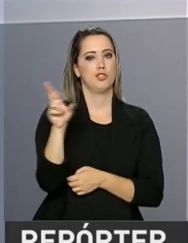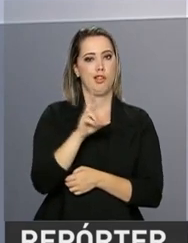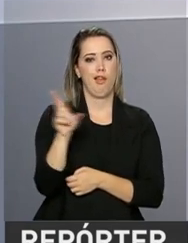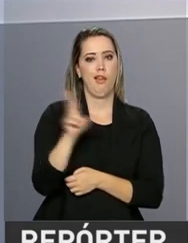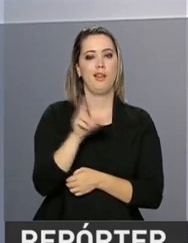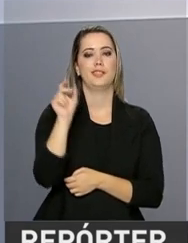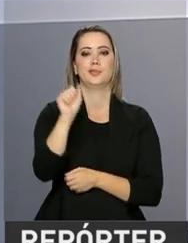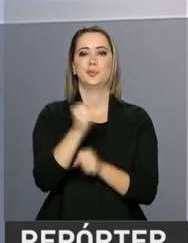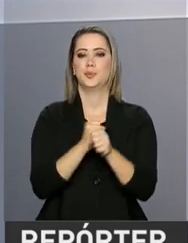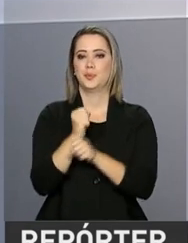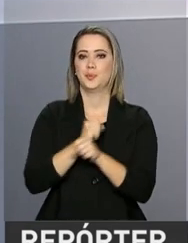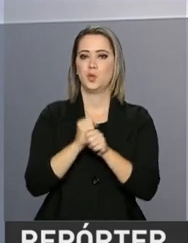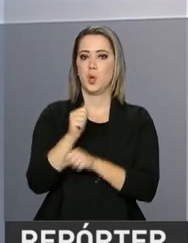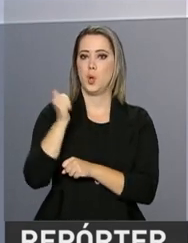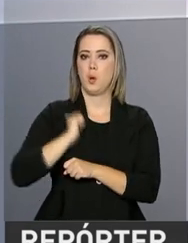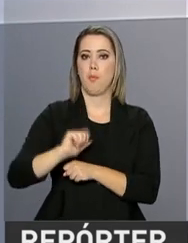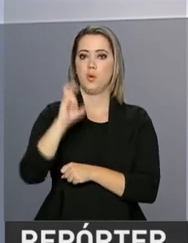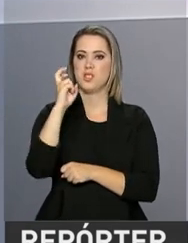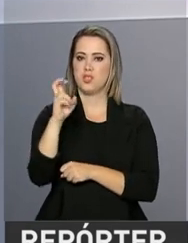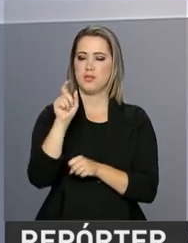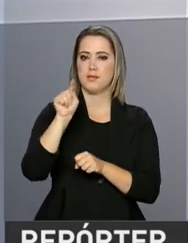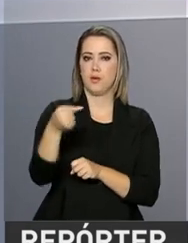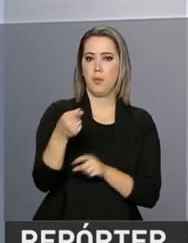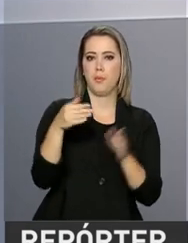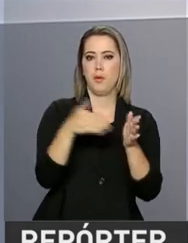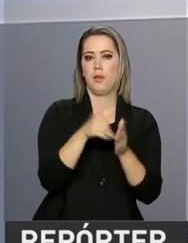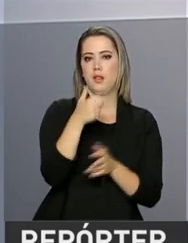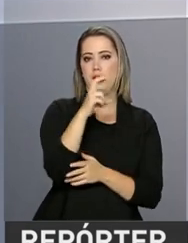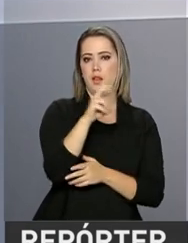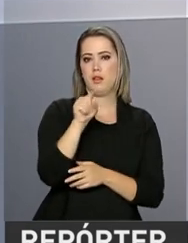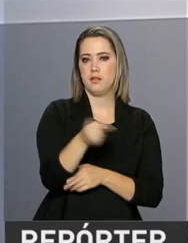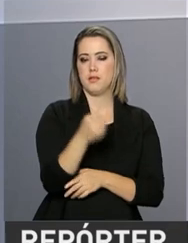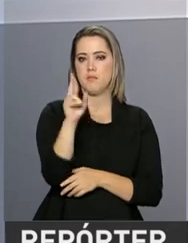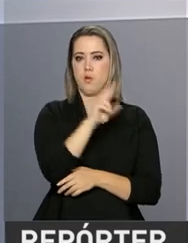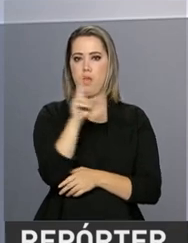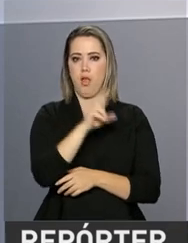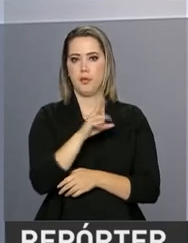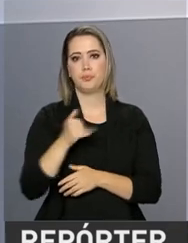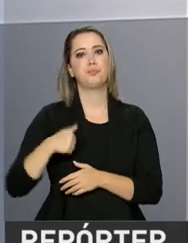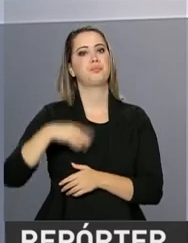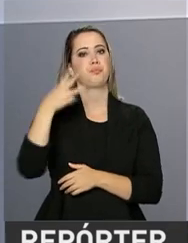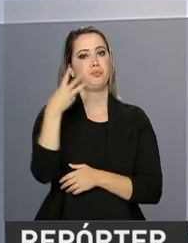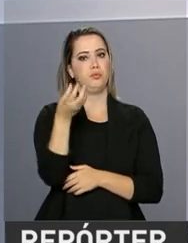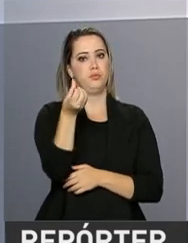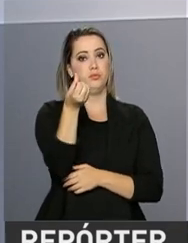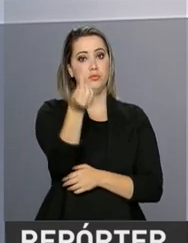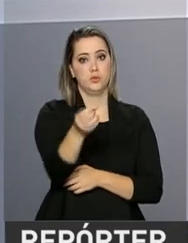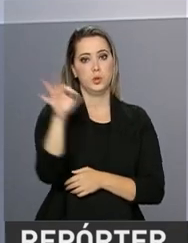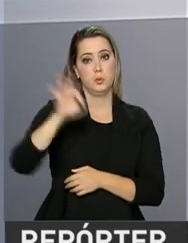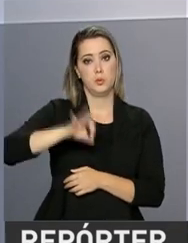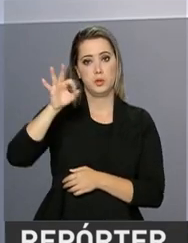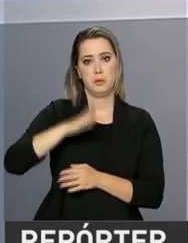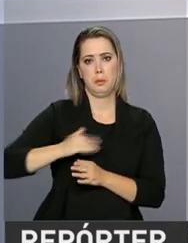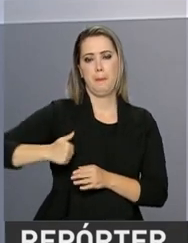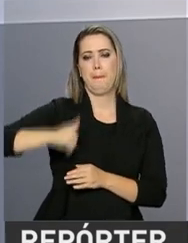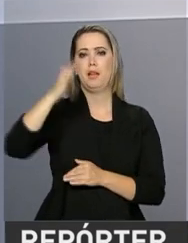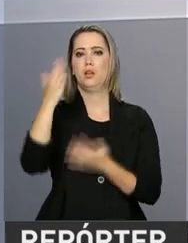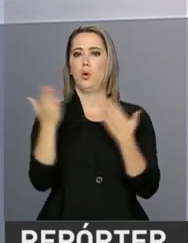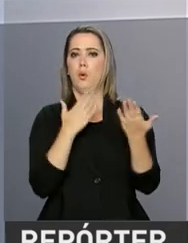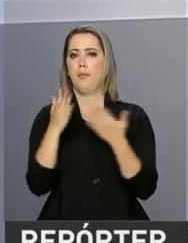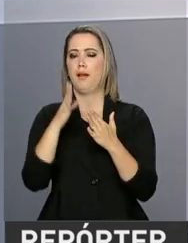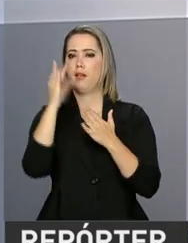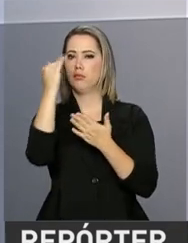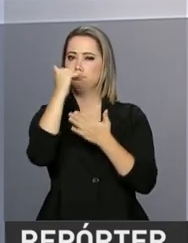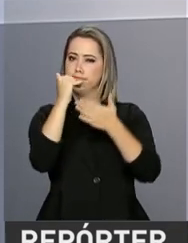que variam de 5.000 a 15 mil reais o número de contemplados é 306% maior do que a lista anterior